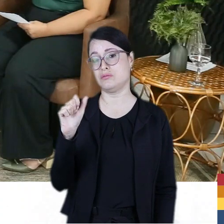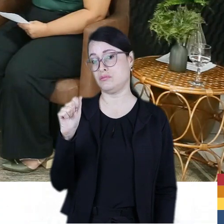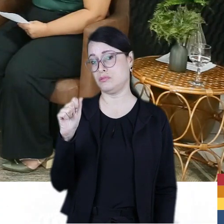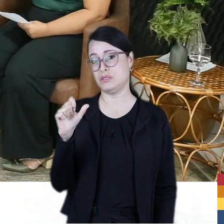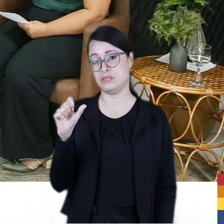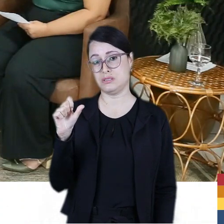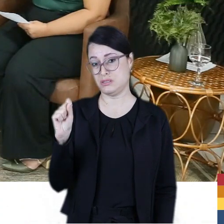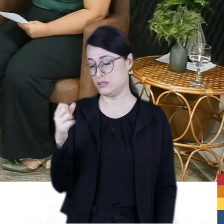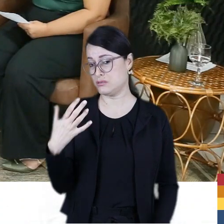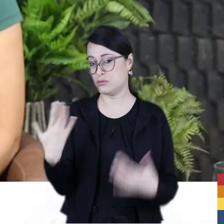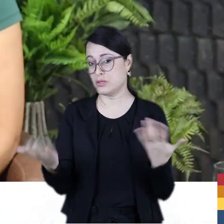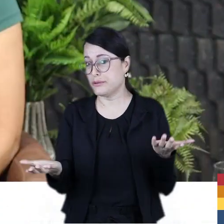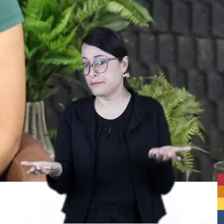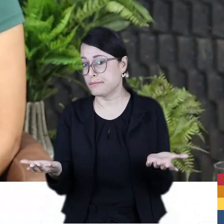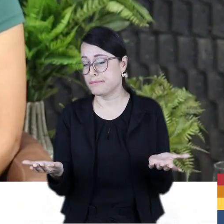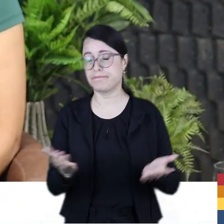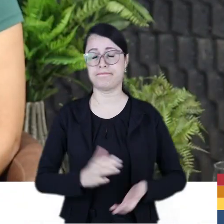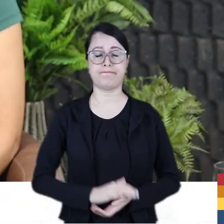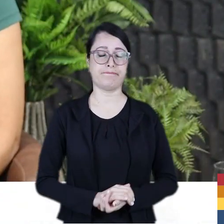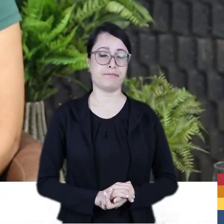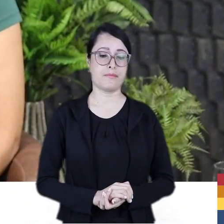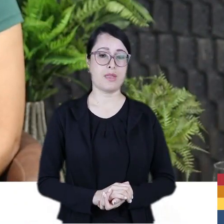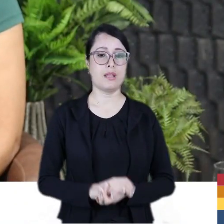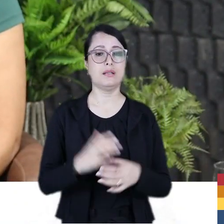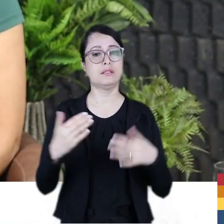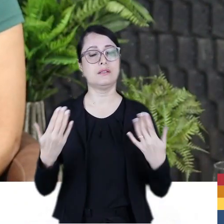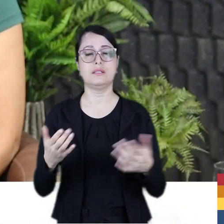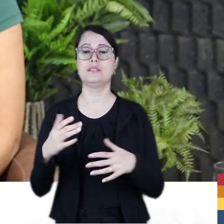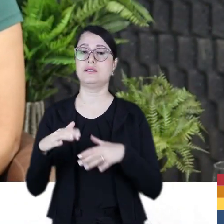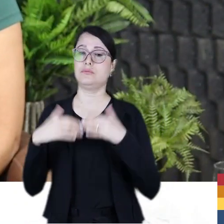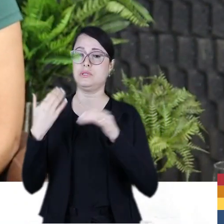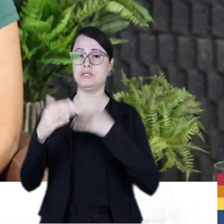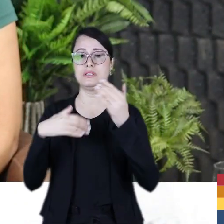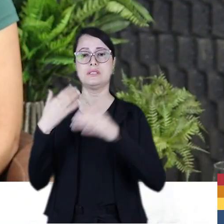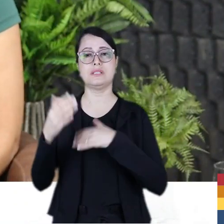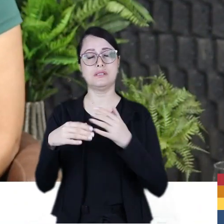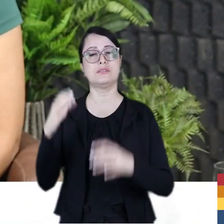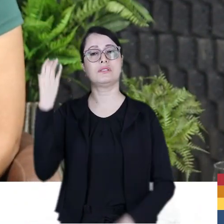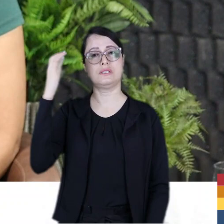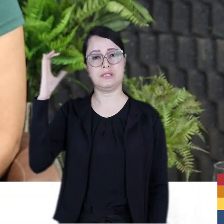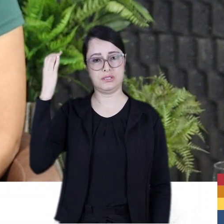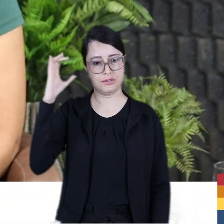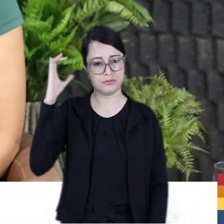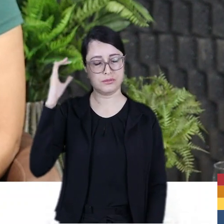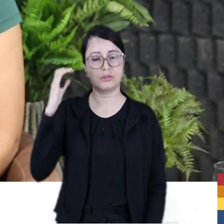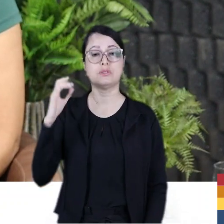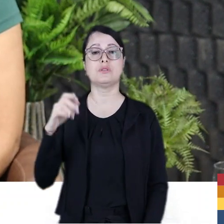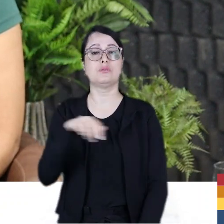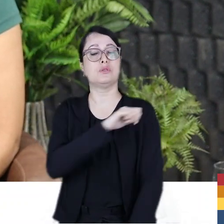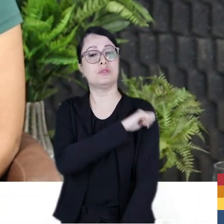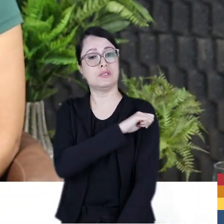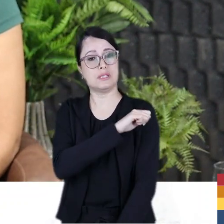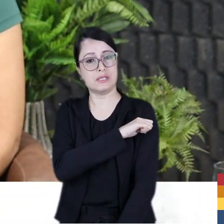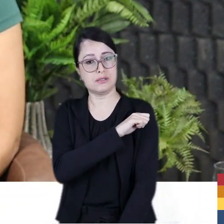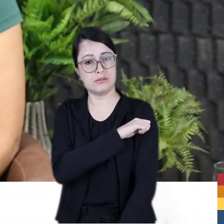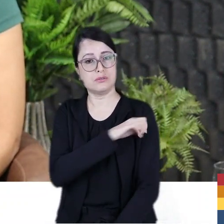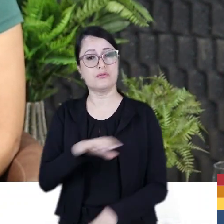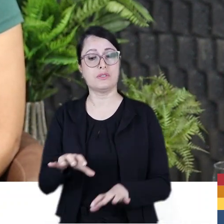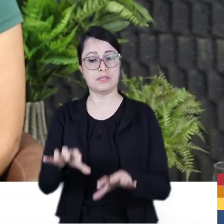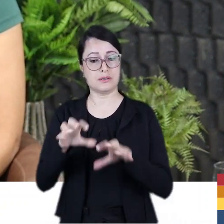oportunidade, né, do desenvolvimento das competências, da autonomia do estudante, quanto